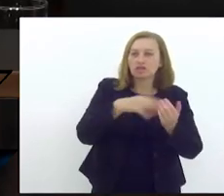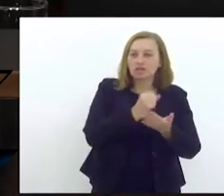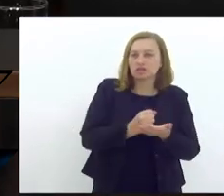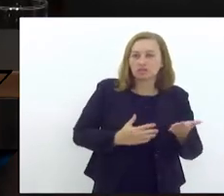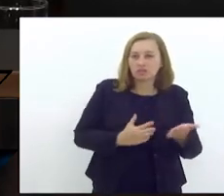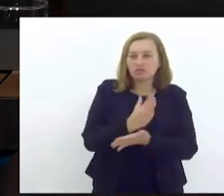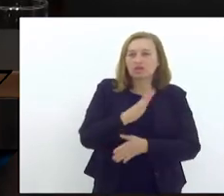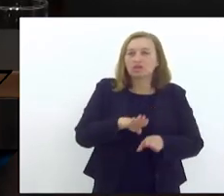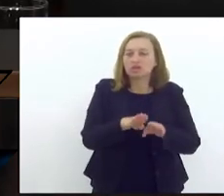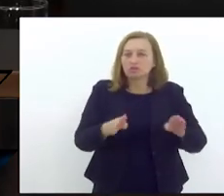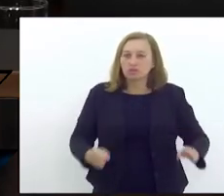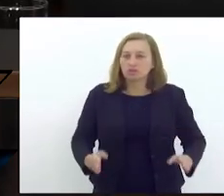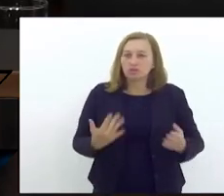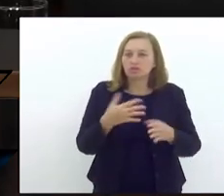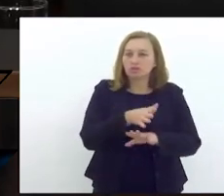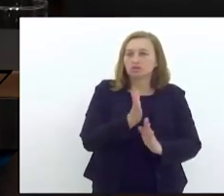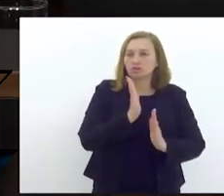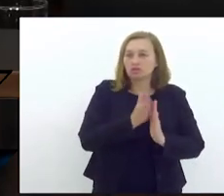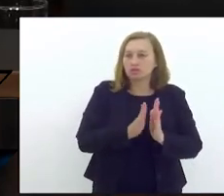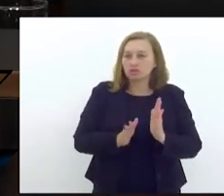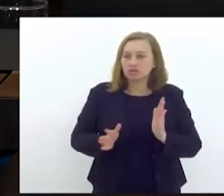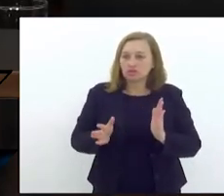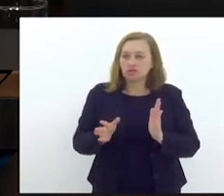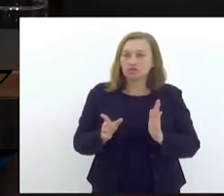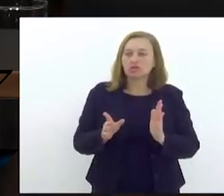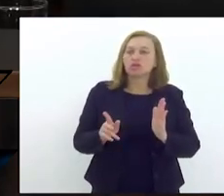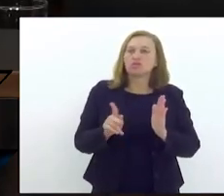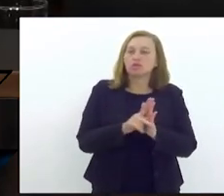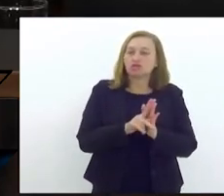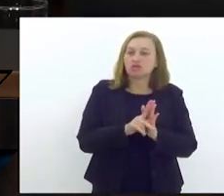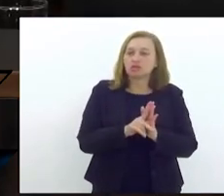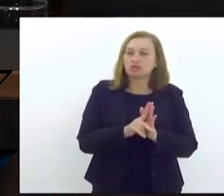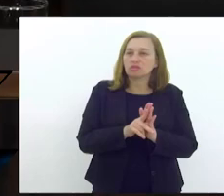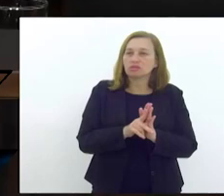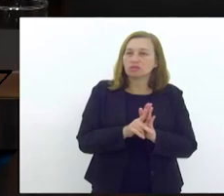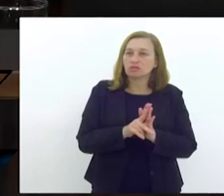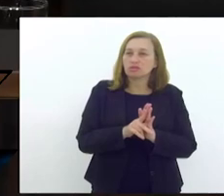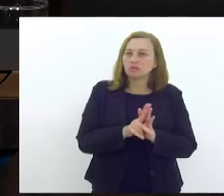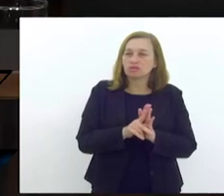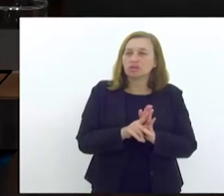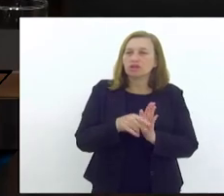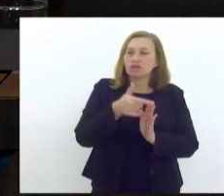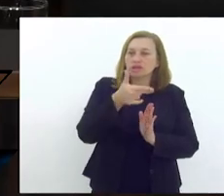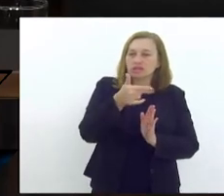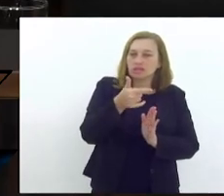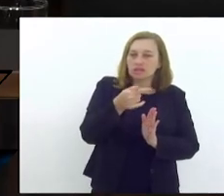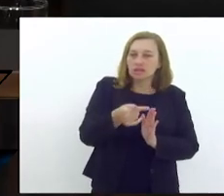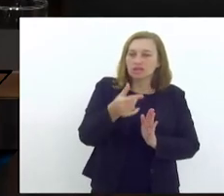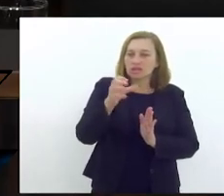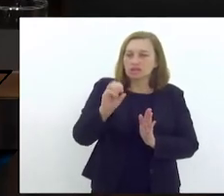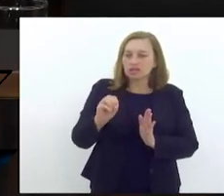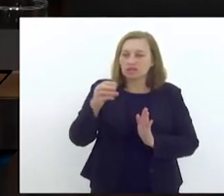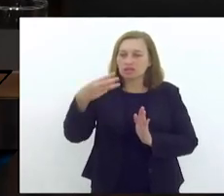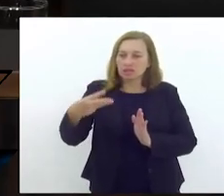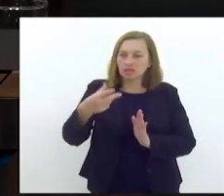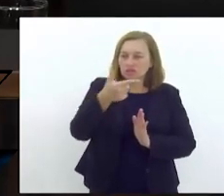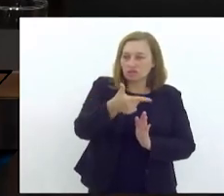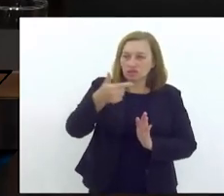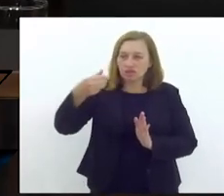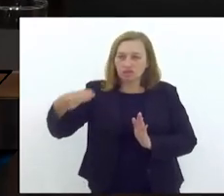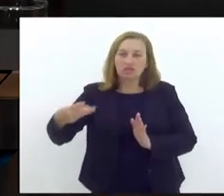aprovado a sobremesa inclusão na hora do dia do projeto 703 de 23 Deputado